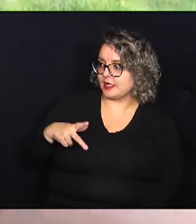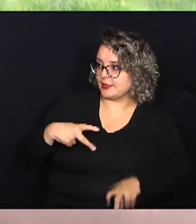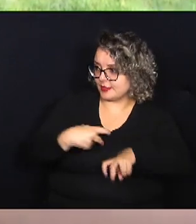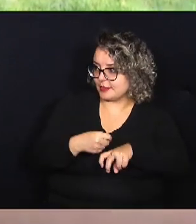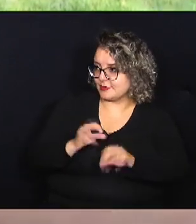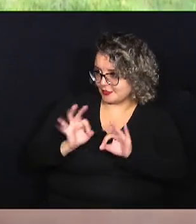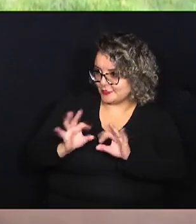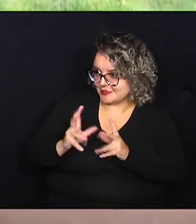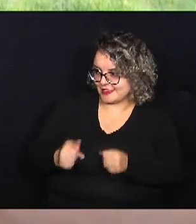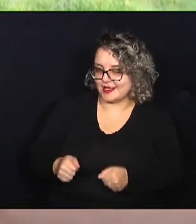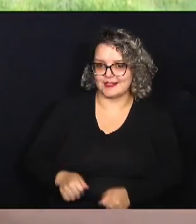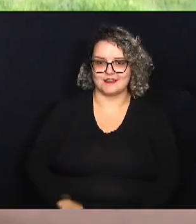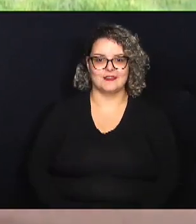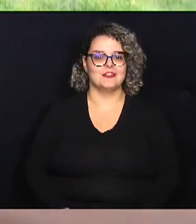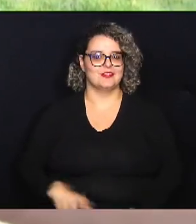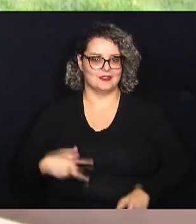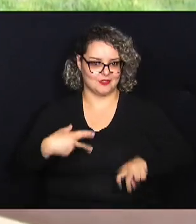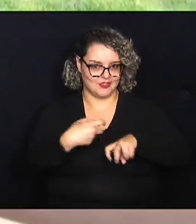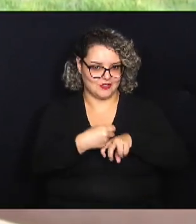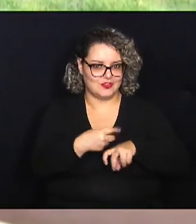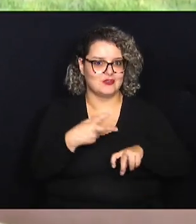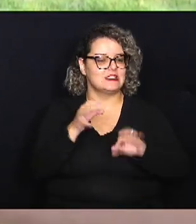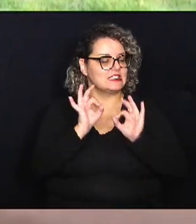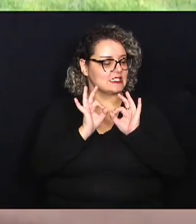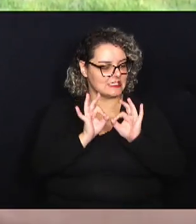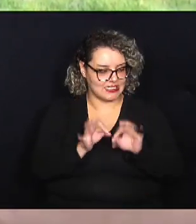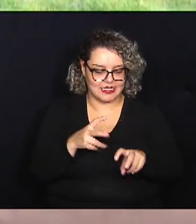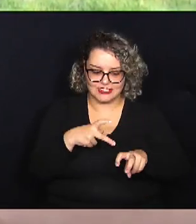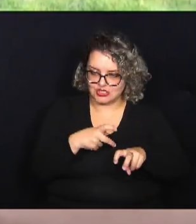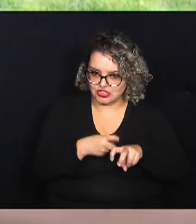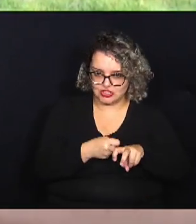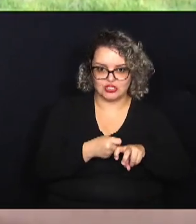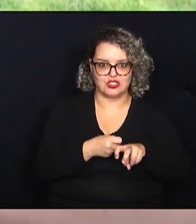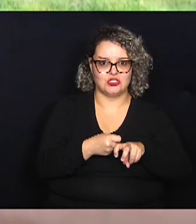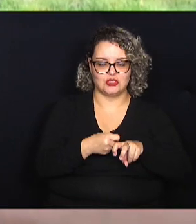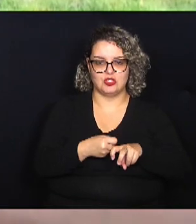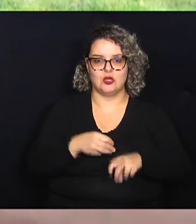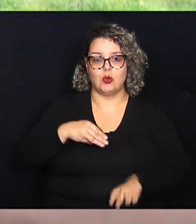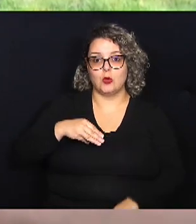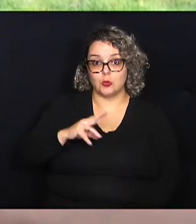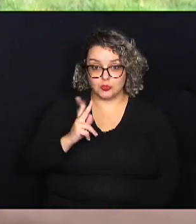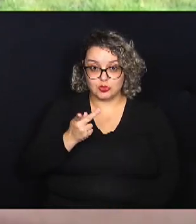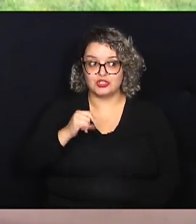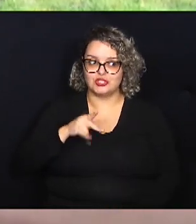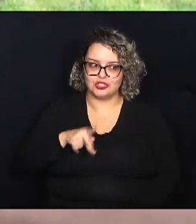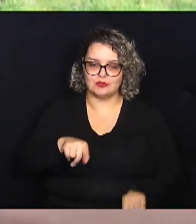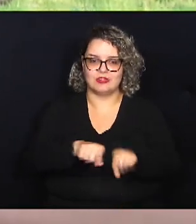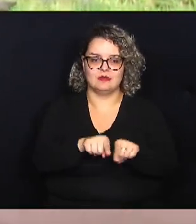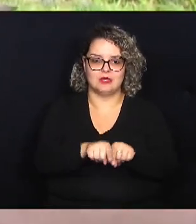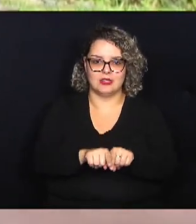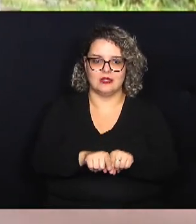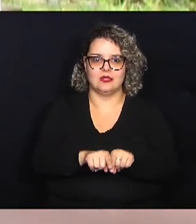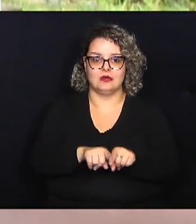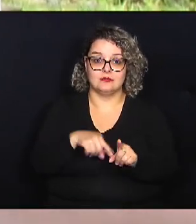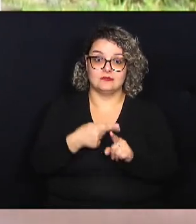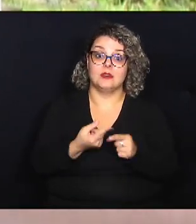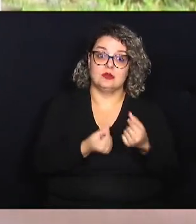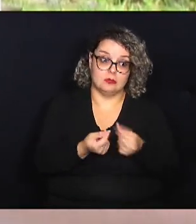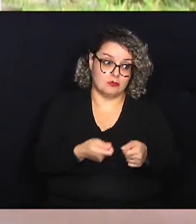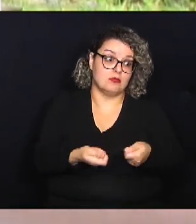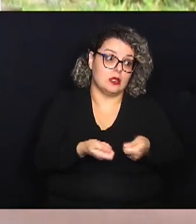microchipada, tudo certo? Isso, ela vai sair com as vacinas em dias, com o chip em dia. Então, além de tudo, uma economia para a